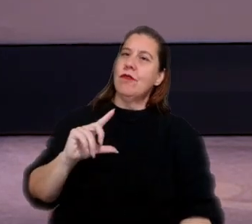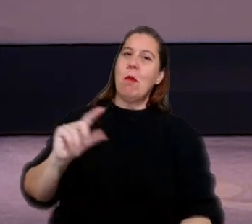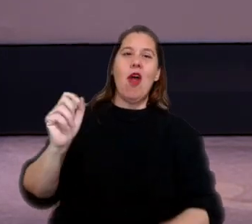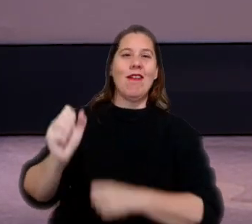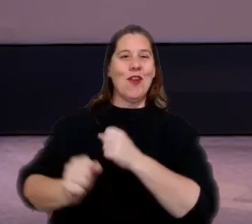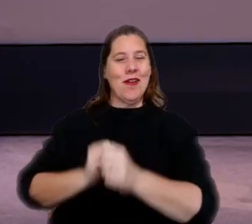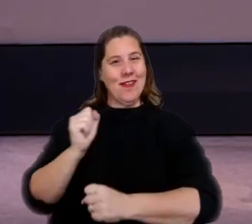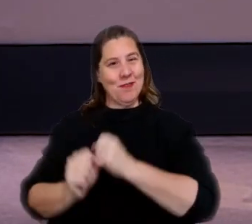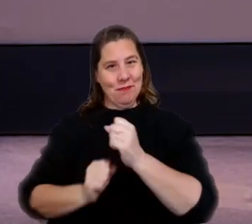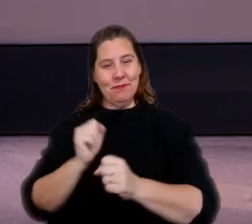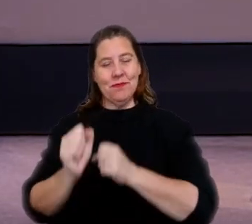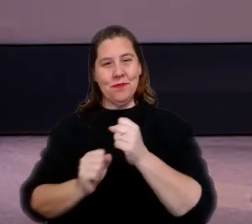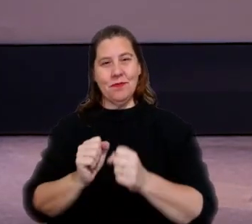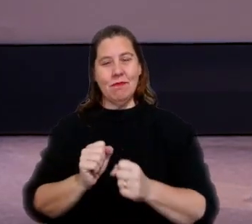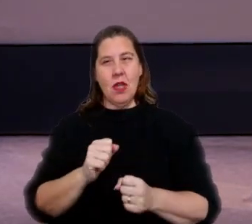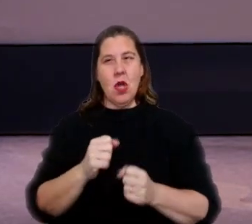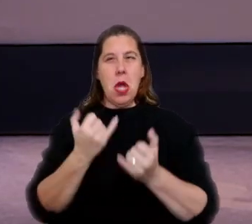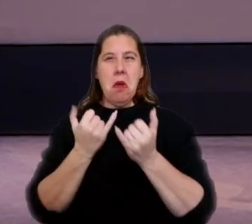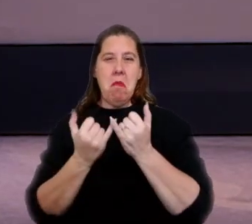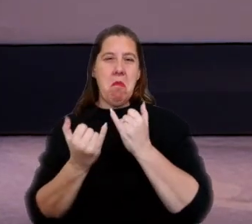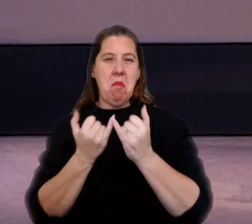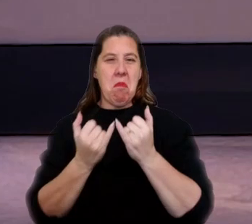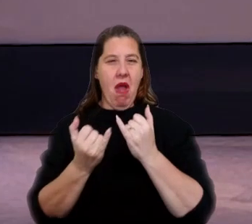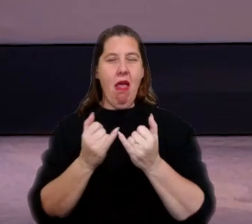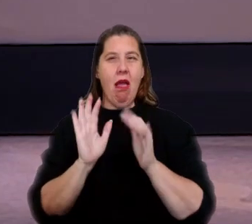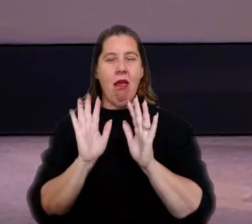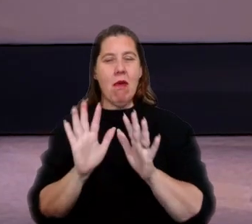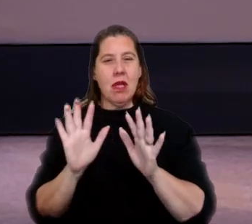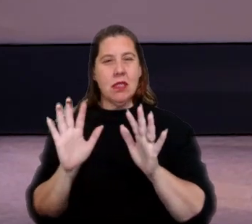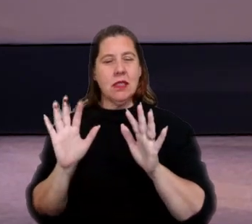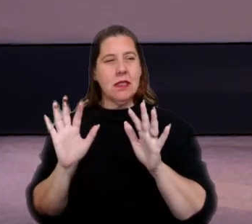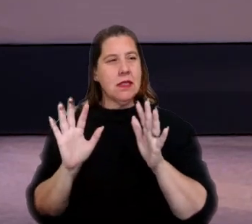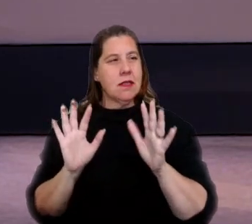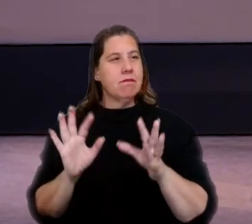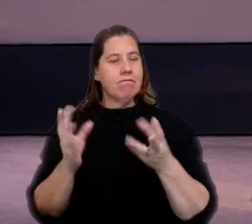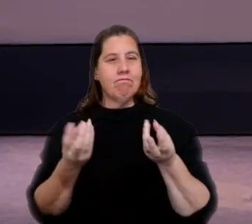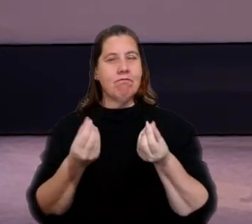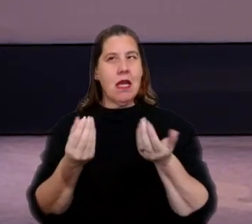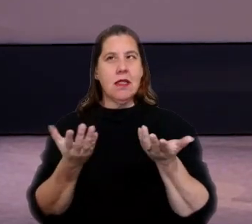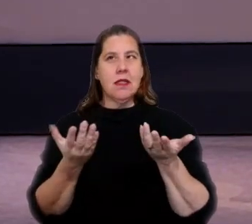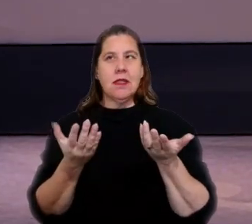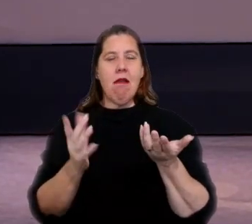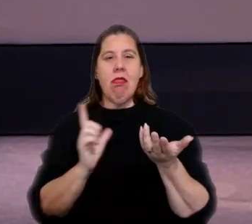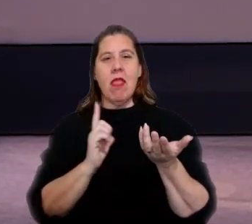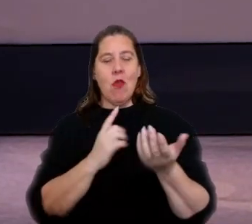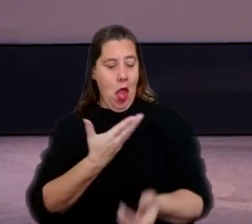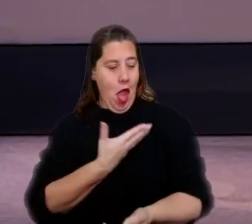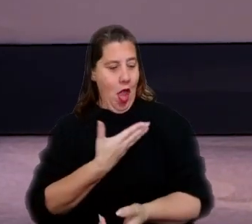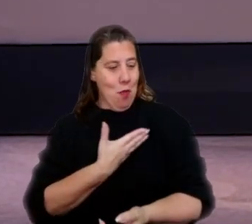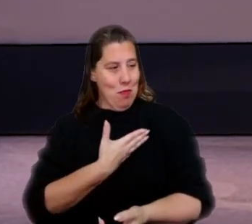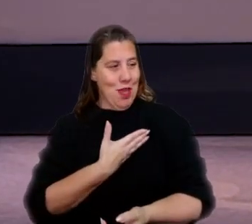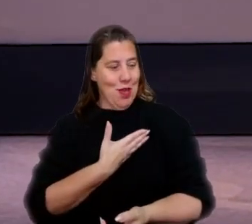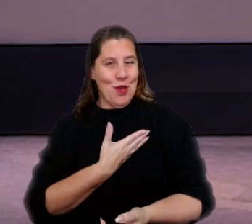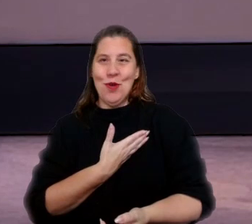e sai correndo, né, de um jeito já me pareceu mais integrado, né, mais... tendo